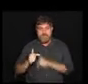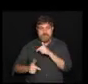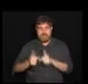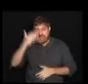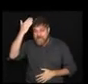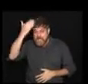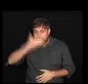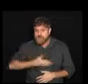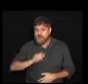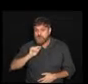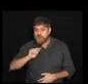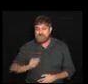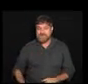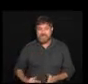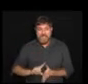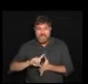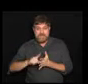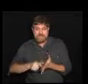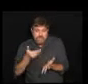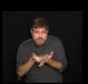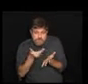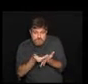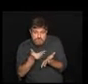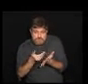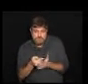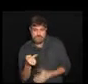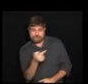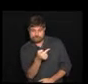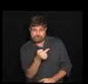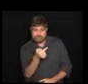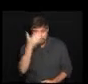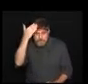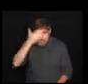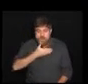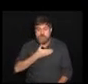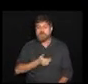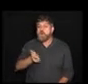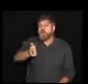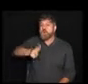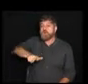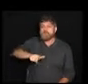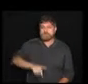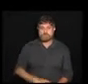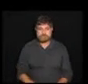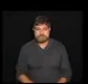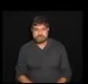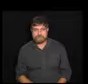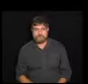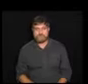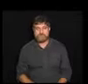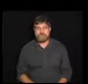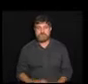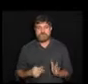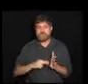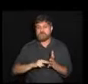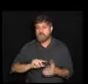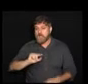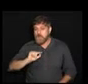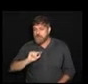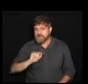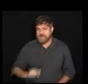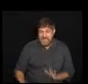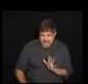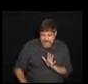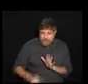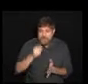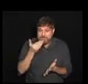mostra isso. Um próximo trabalho, pode passar, por favor? Ele mostra o seguinte, esse primeiro trabalho